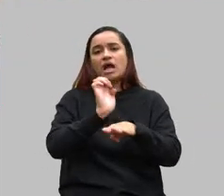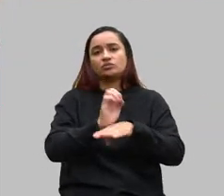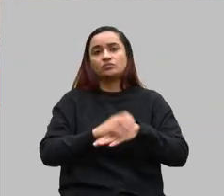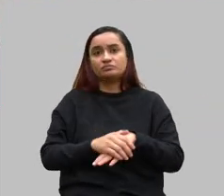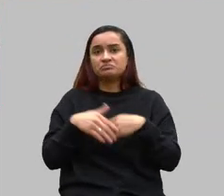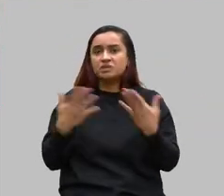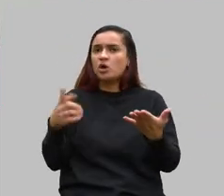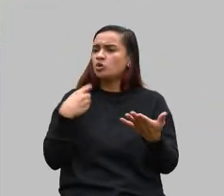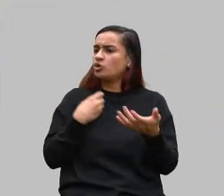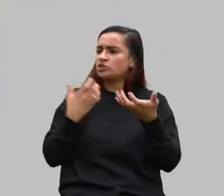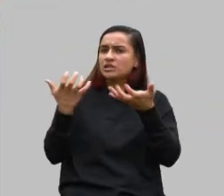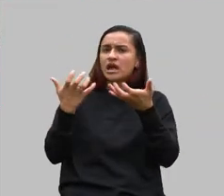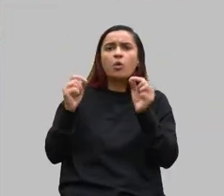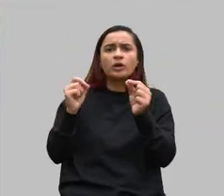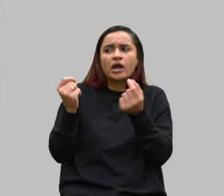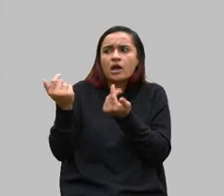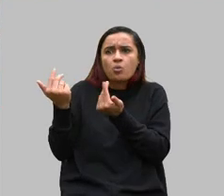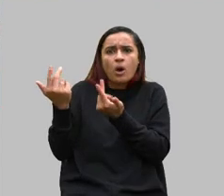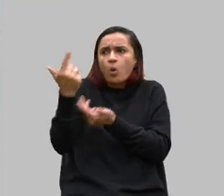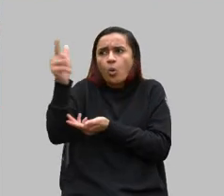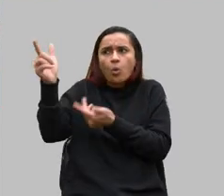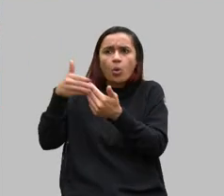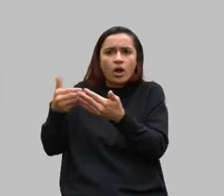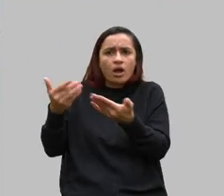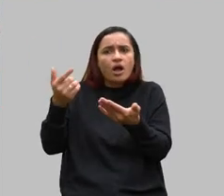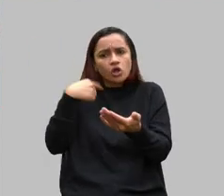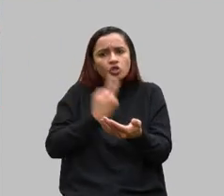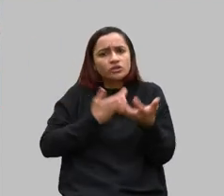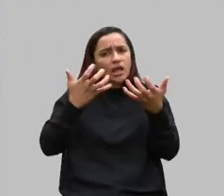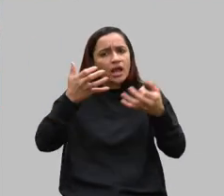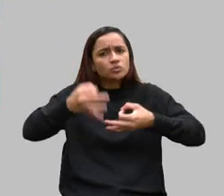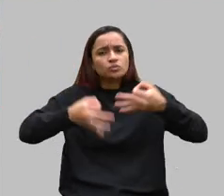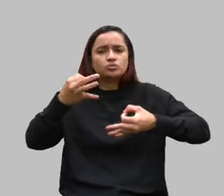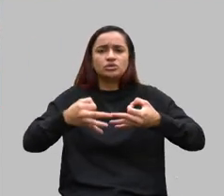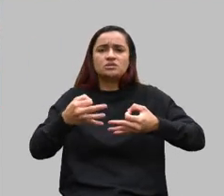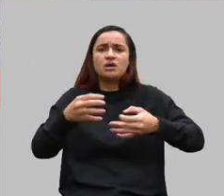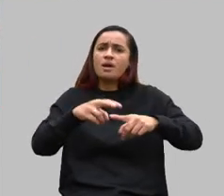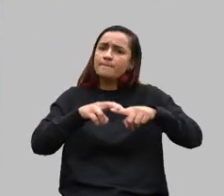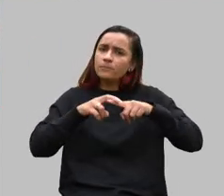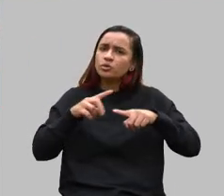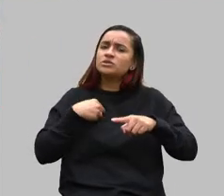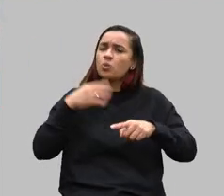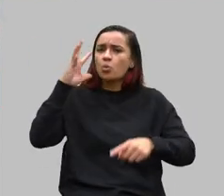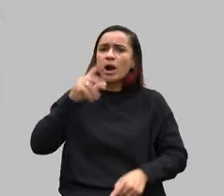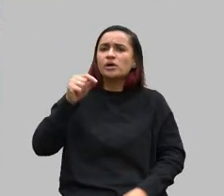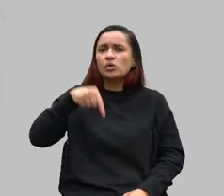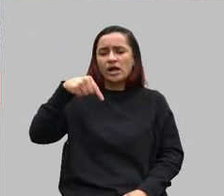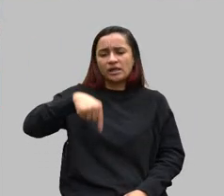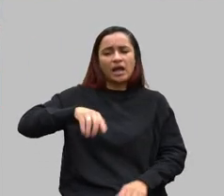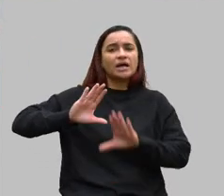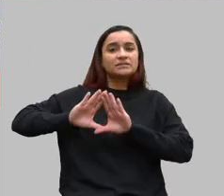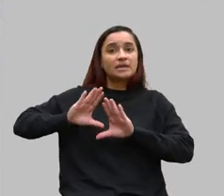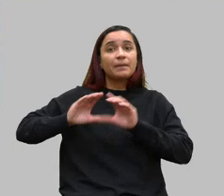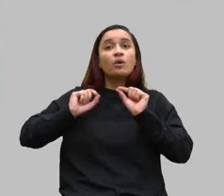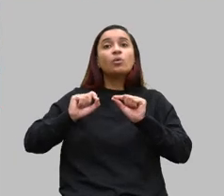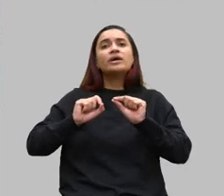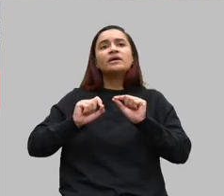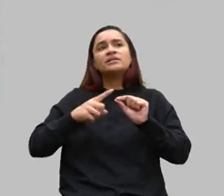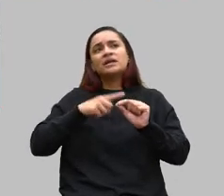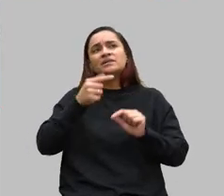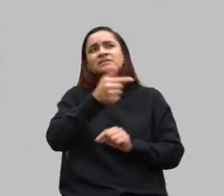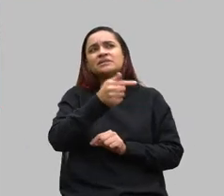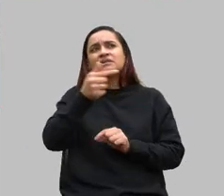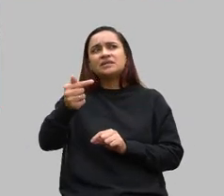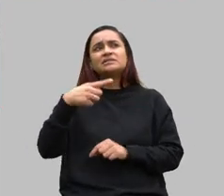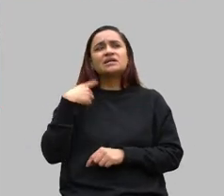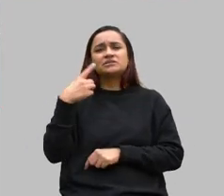qualquer um outro nós queremos Justiça eu acho que é isso que a Assembleia de Minas e aí eu falo 77 deputados